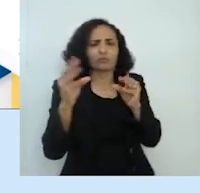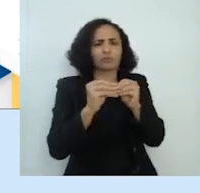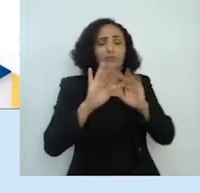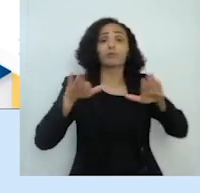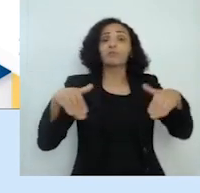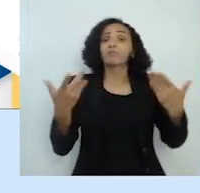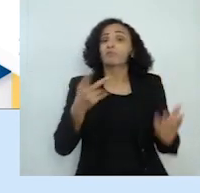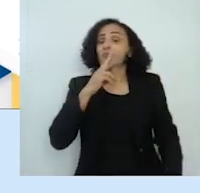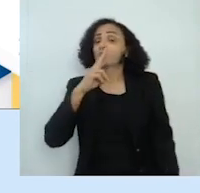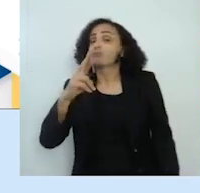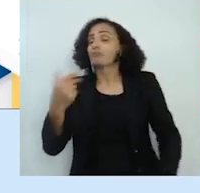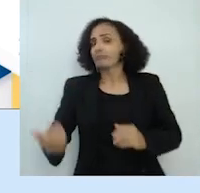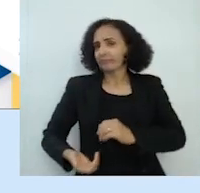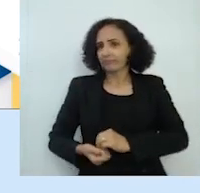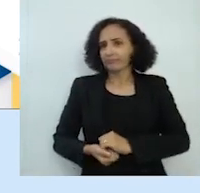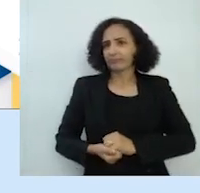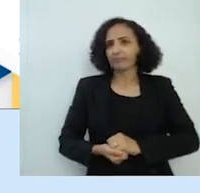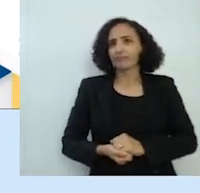resposta?